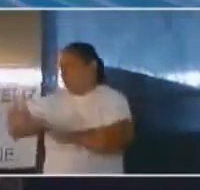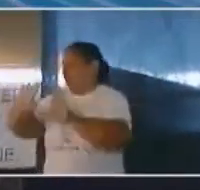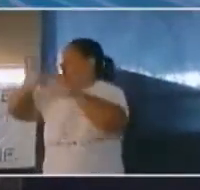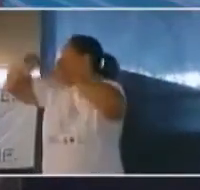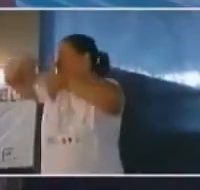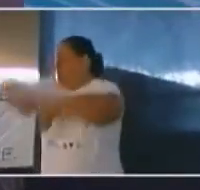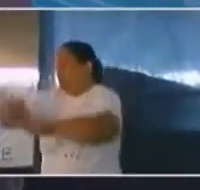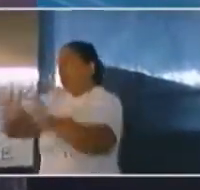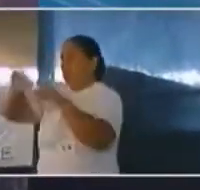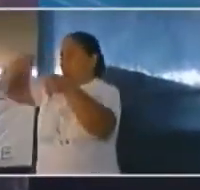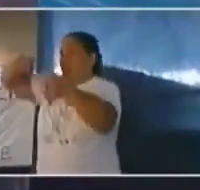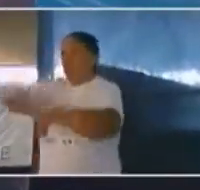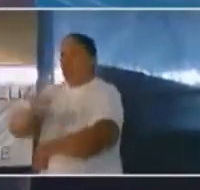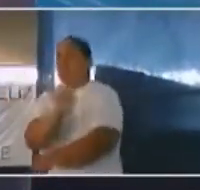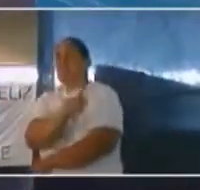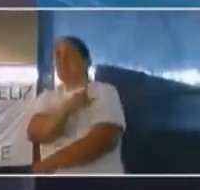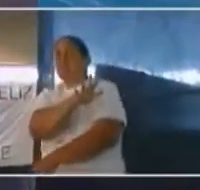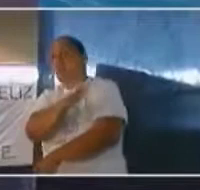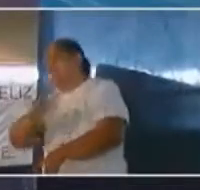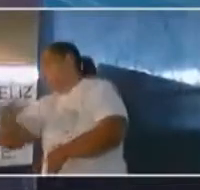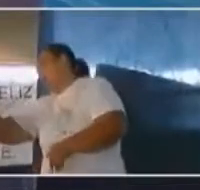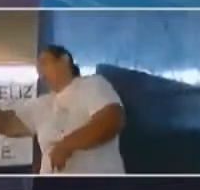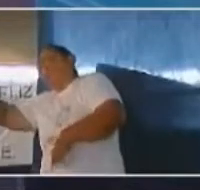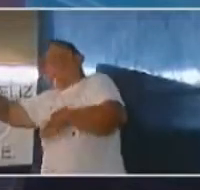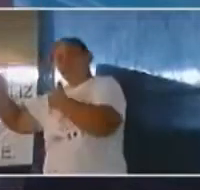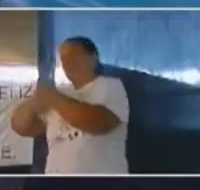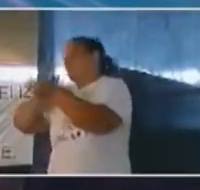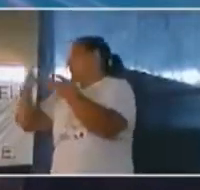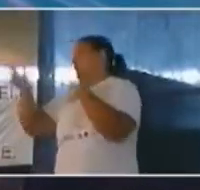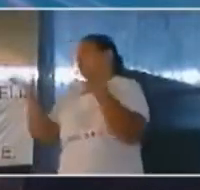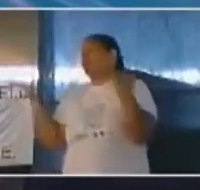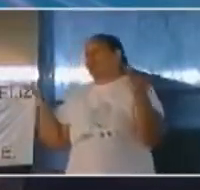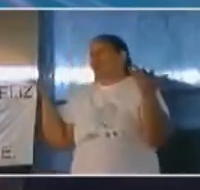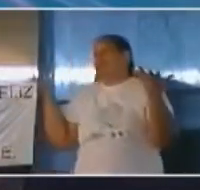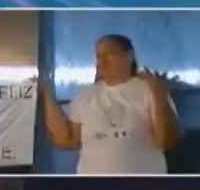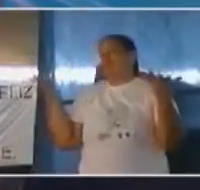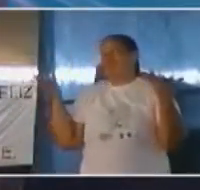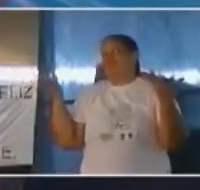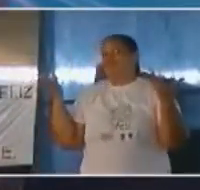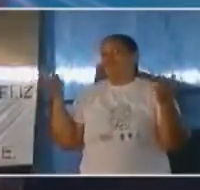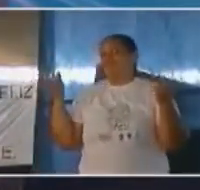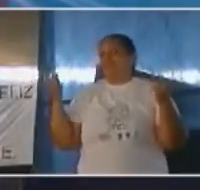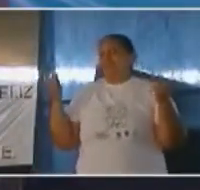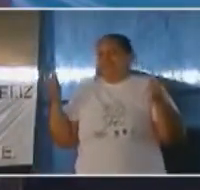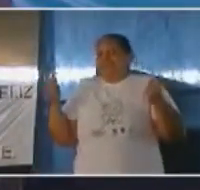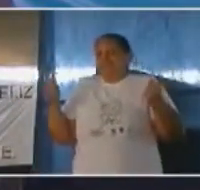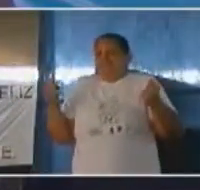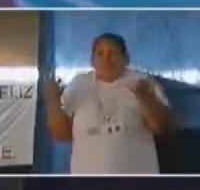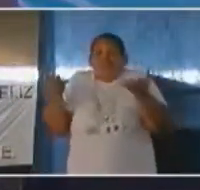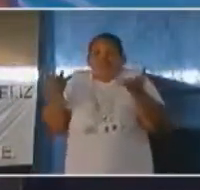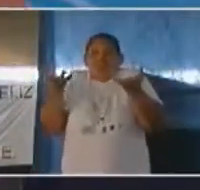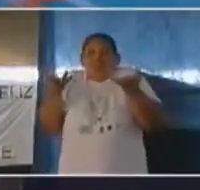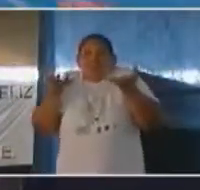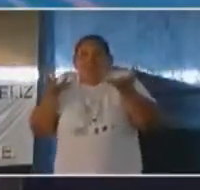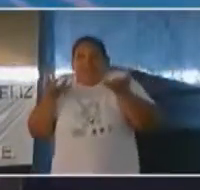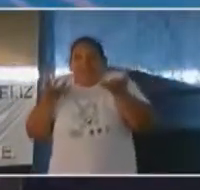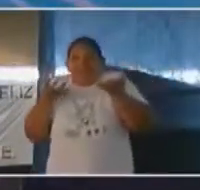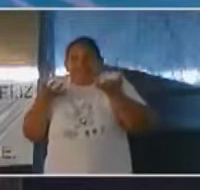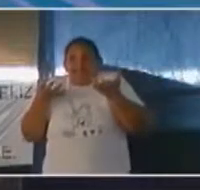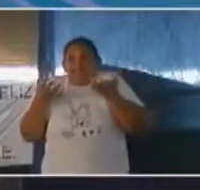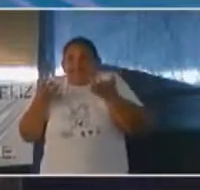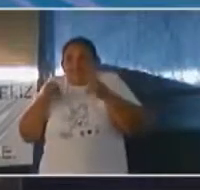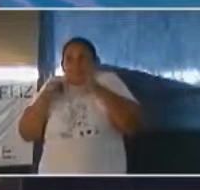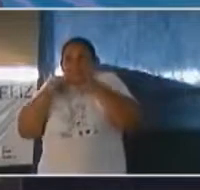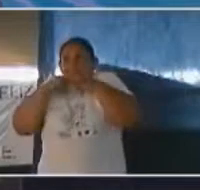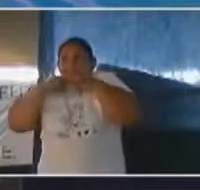mar. Muitas utilidades. Mas o que eu gostaria de dizer, na verdade, tudo isso que eu disse é